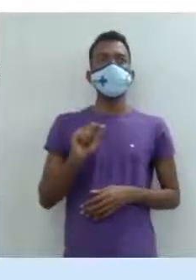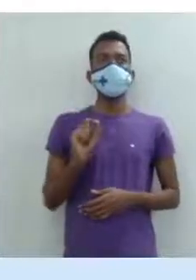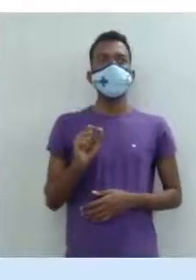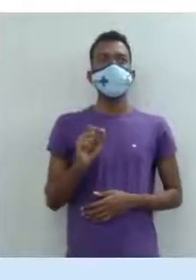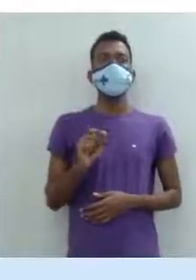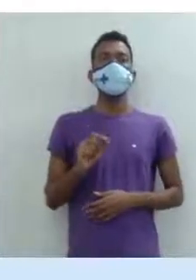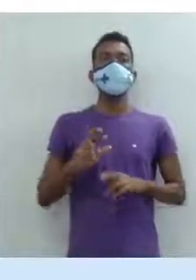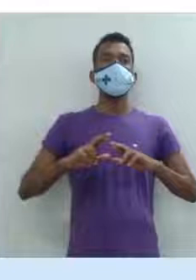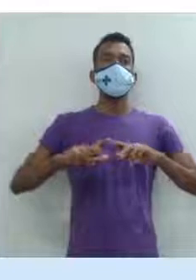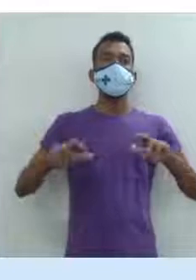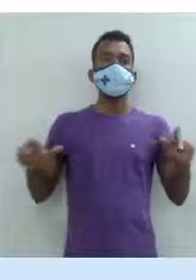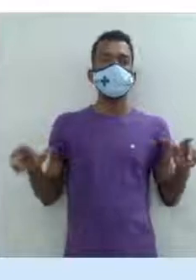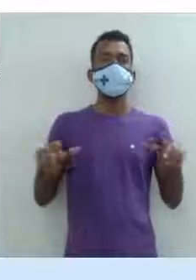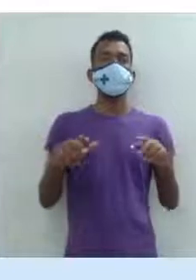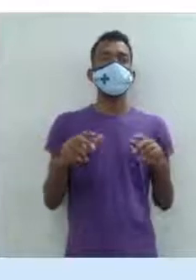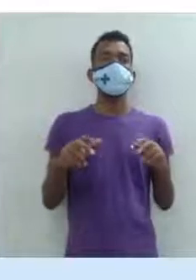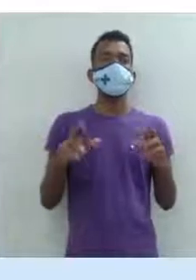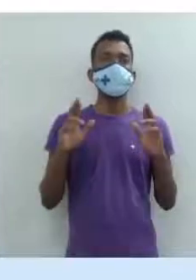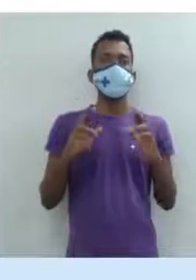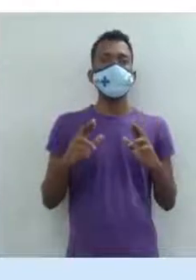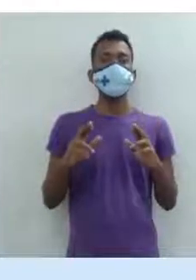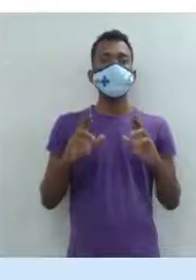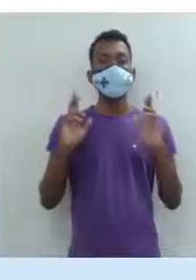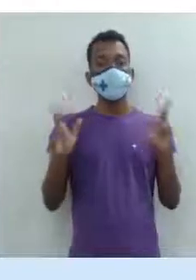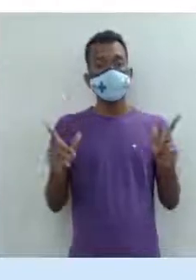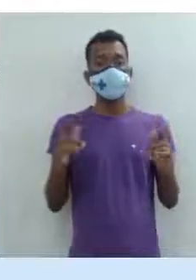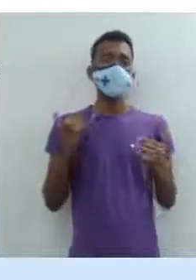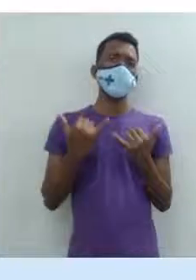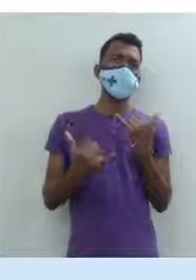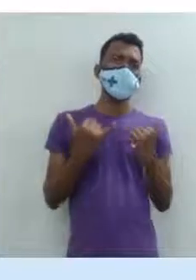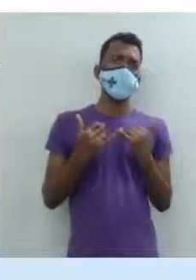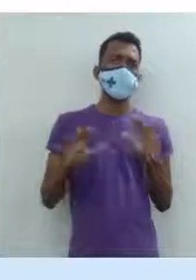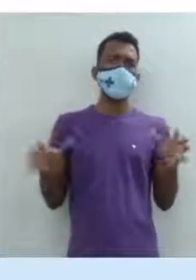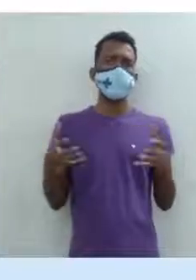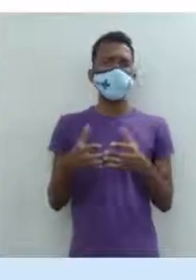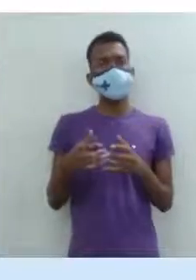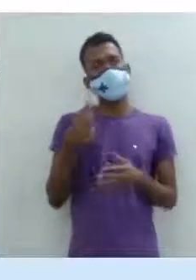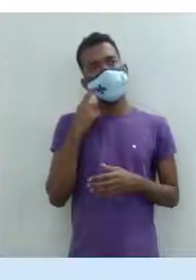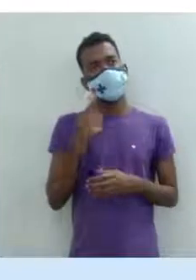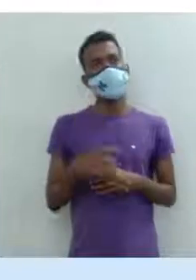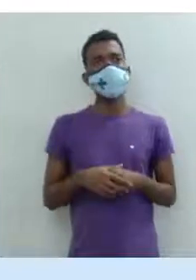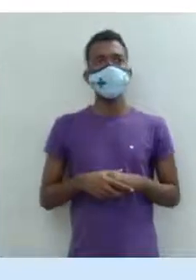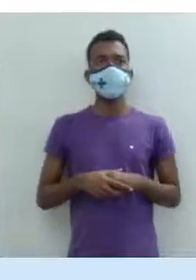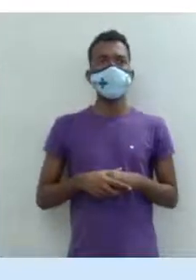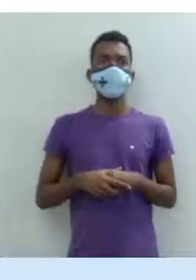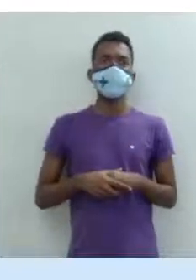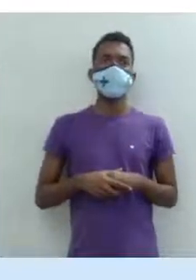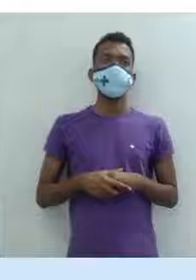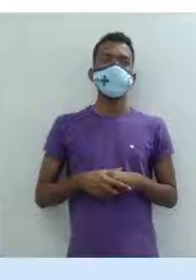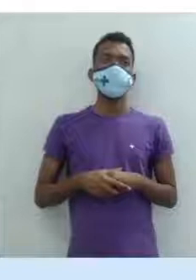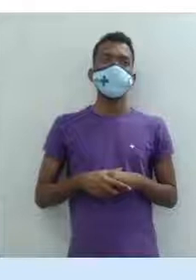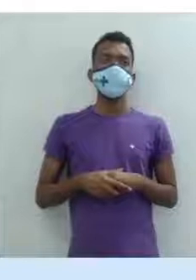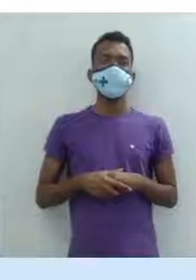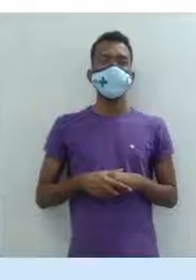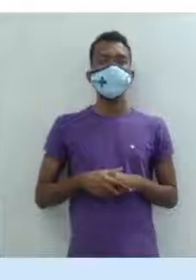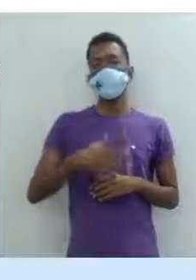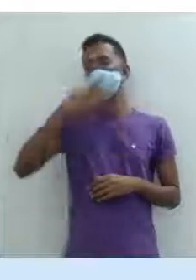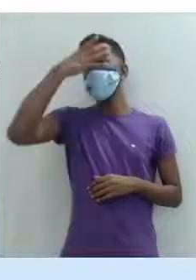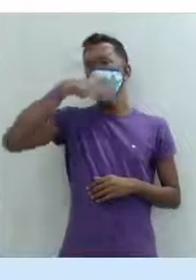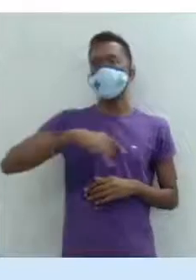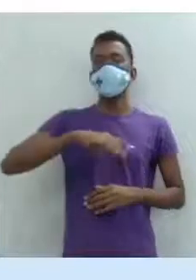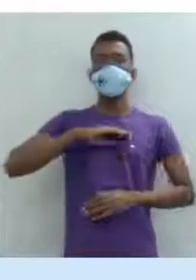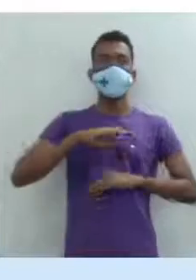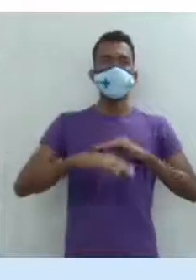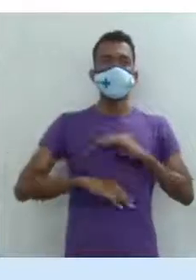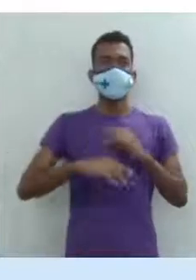diferenças e semelhanças entre esses povos, né? Então, por exemplo, os traços físicos, né? O